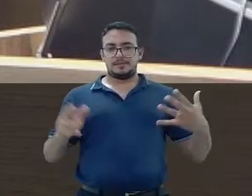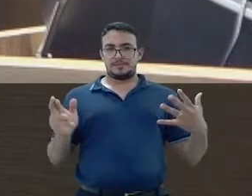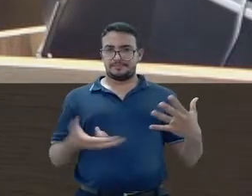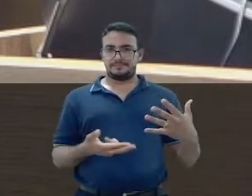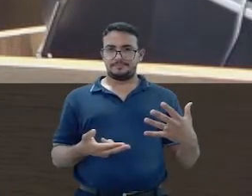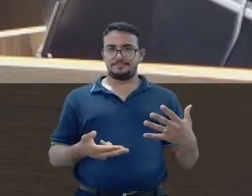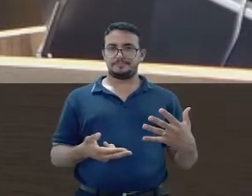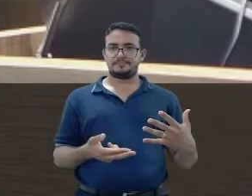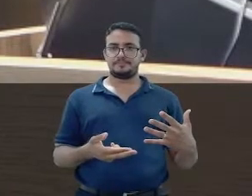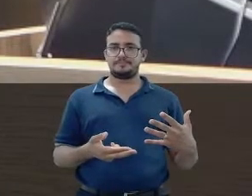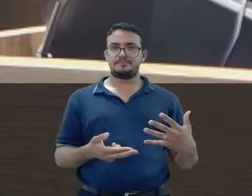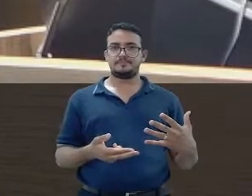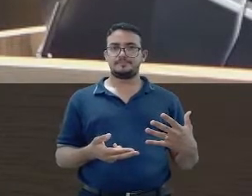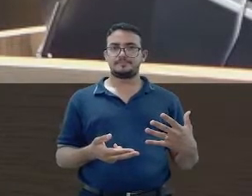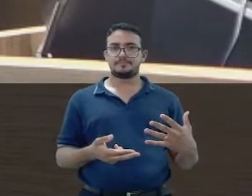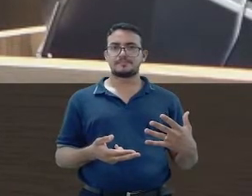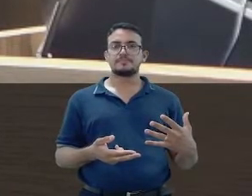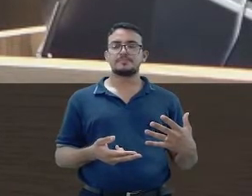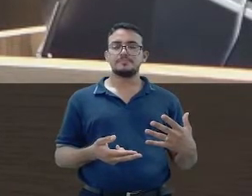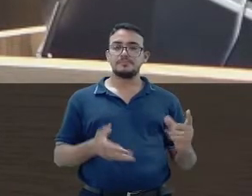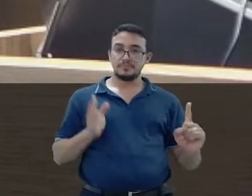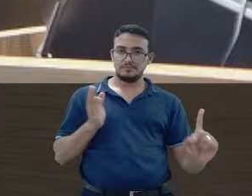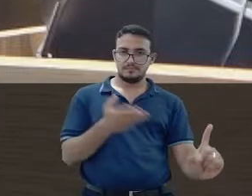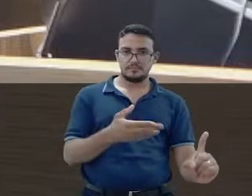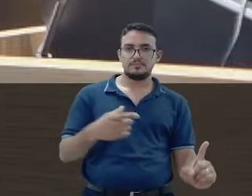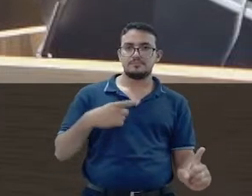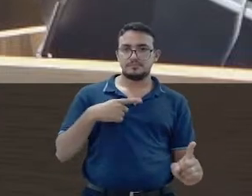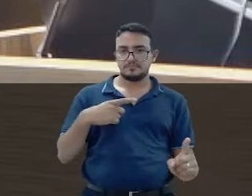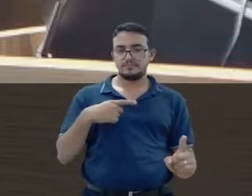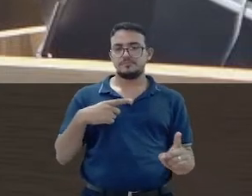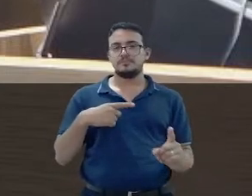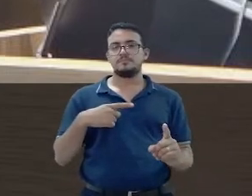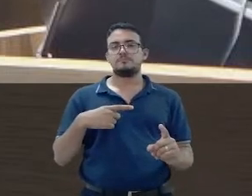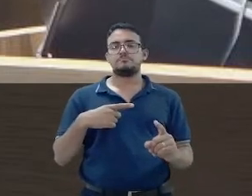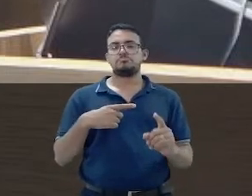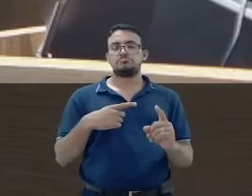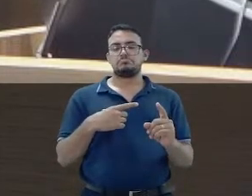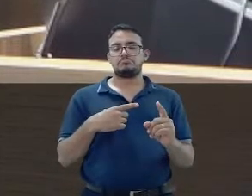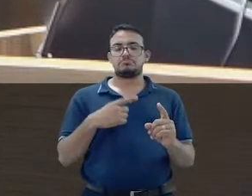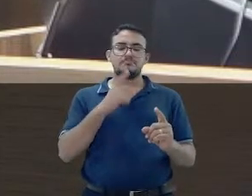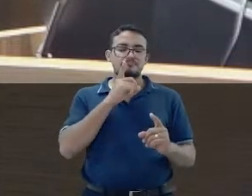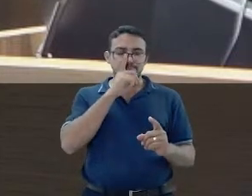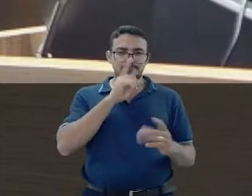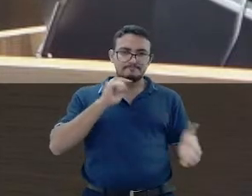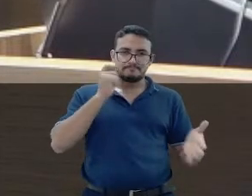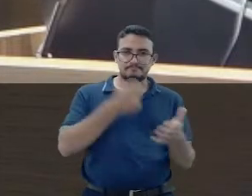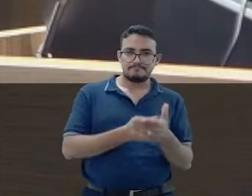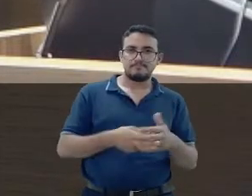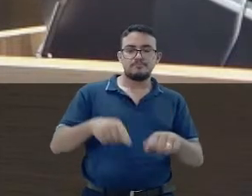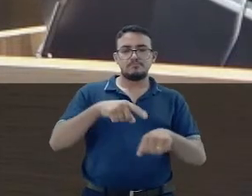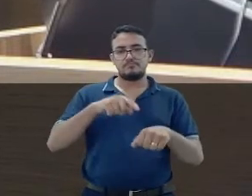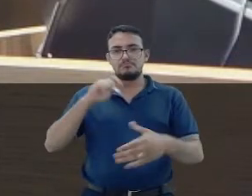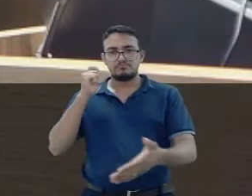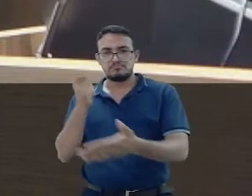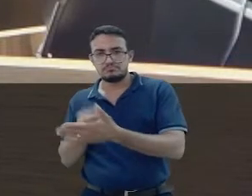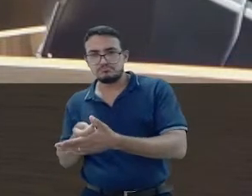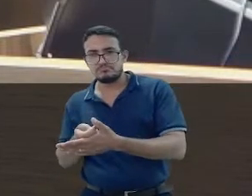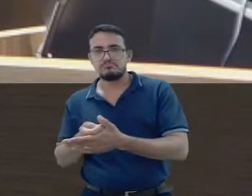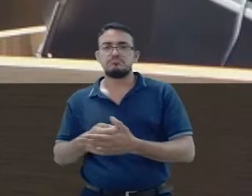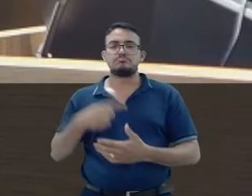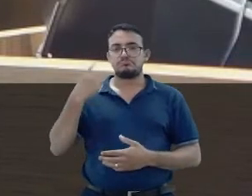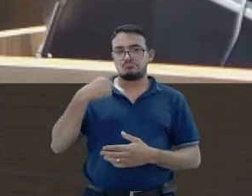temos aqui o adicional de insalubridade, tempo à disposição, honorários periciais, honorários de sucumbência,